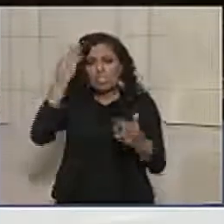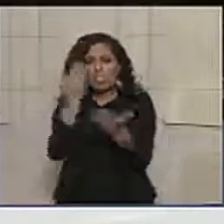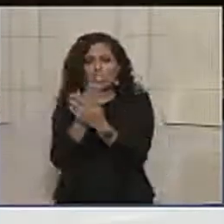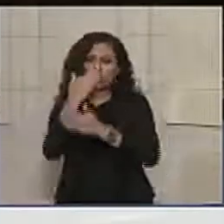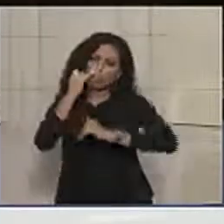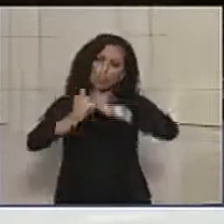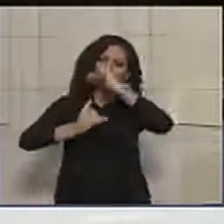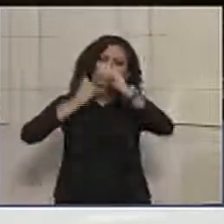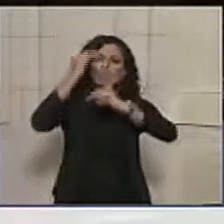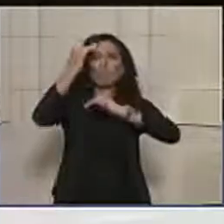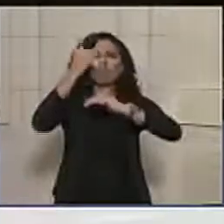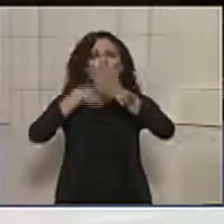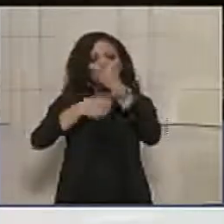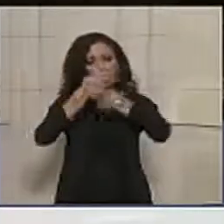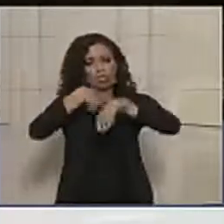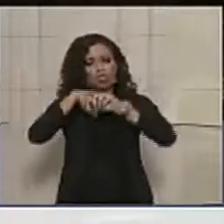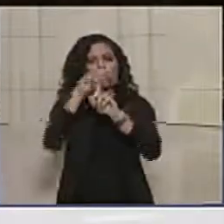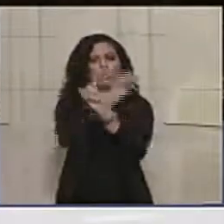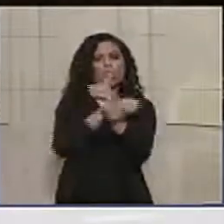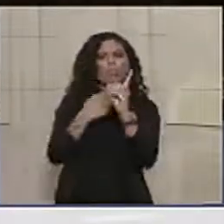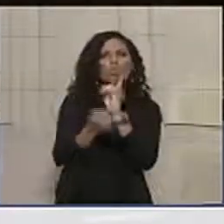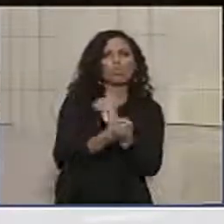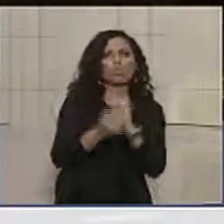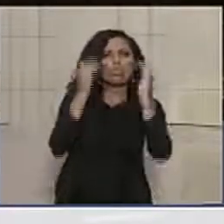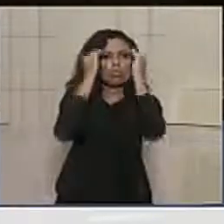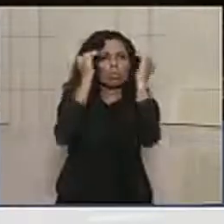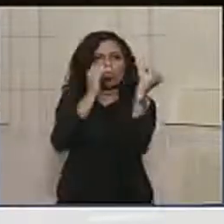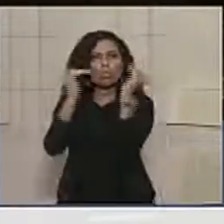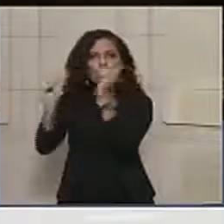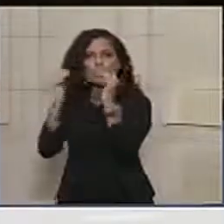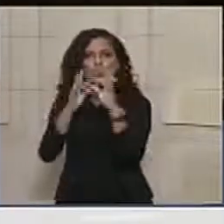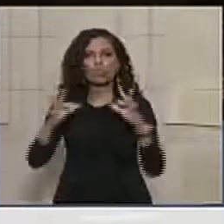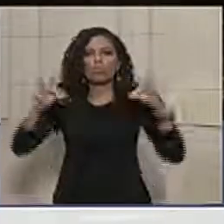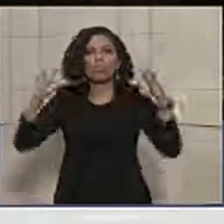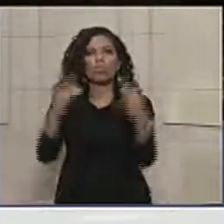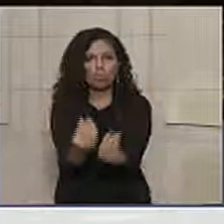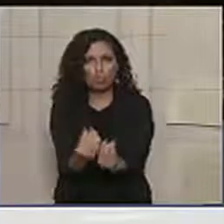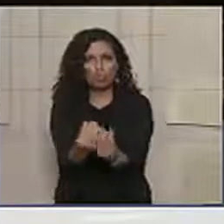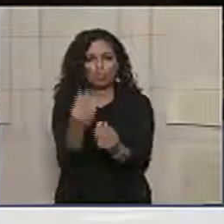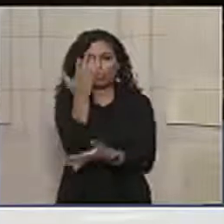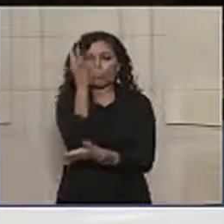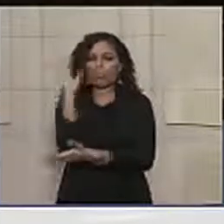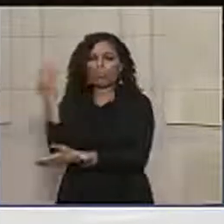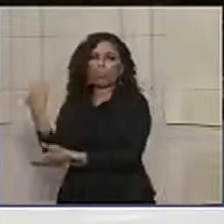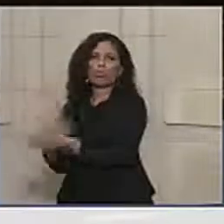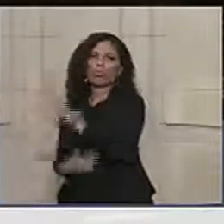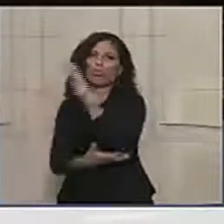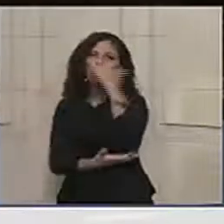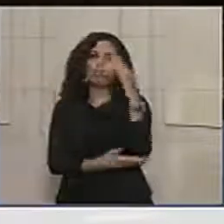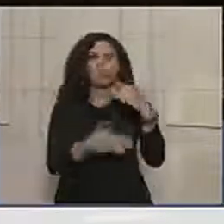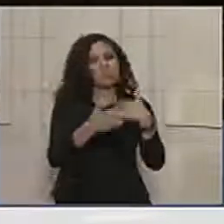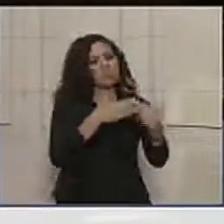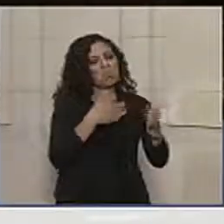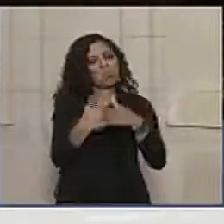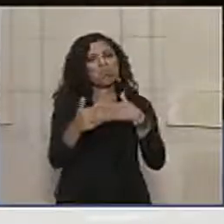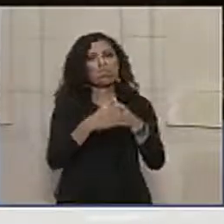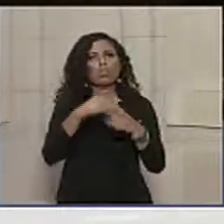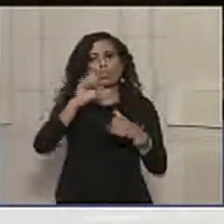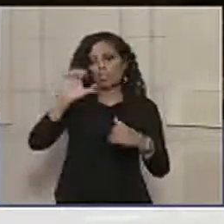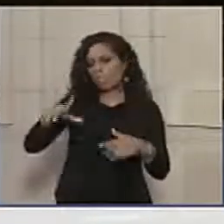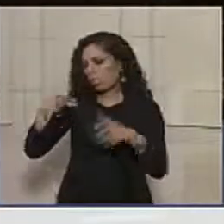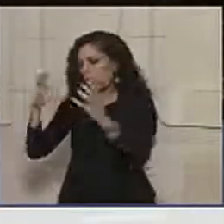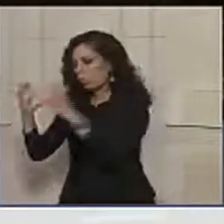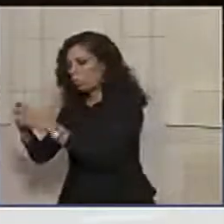desenvolvimento econômico e social que respeite a sustentabilidade ambiental. independente se isso é mais de